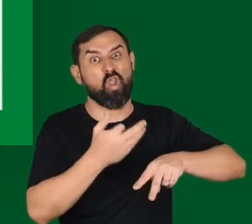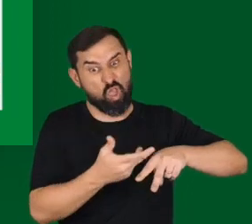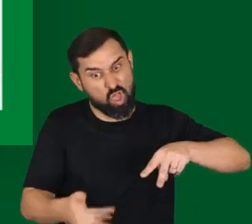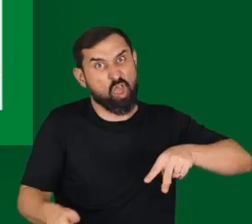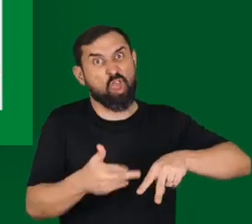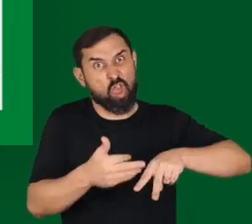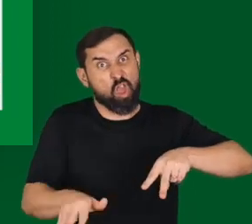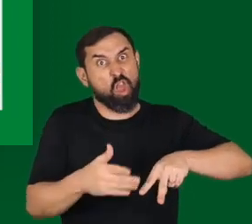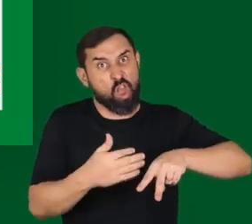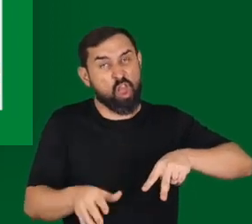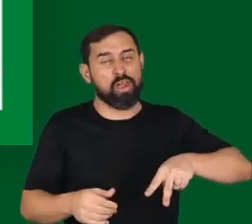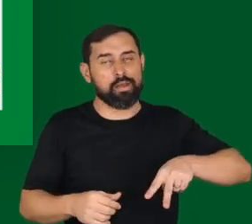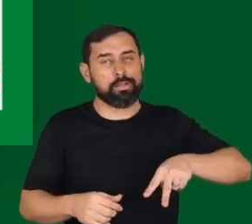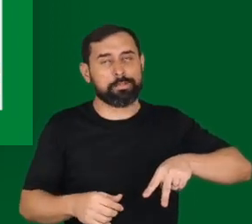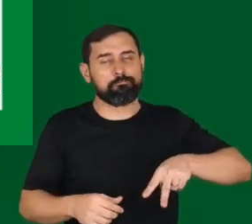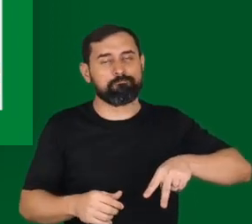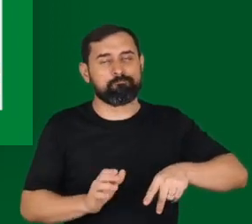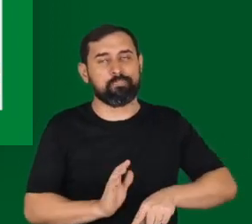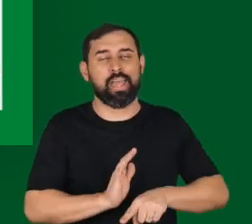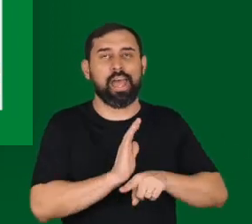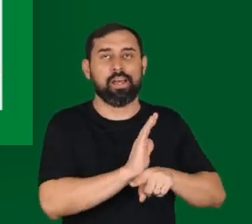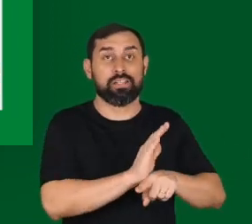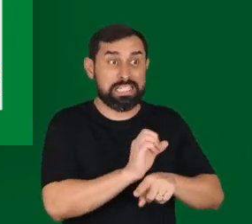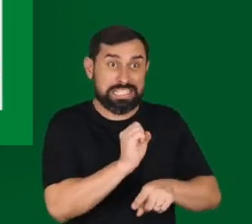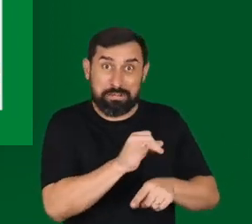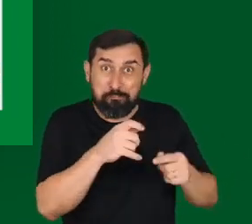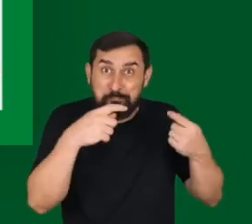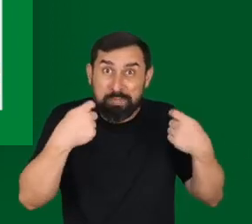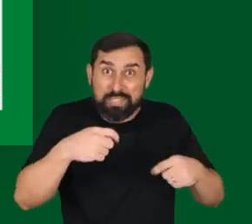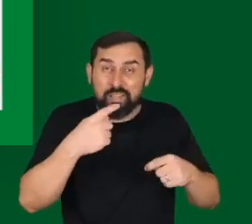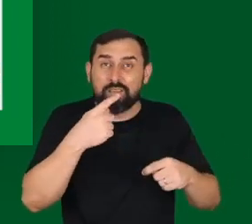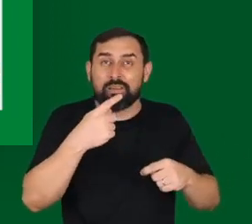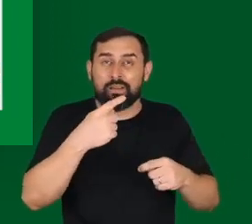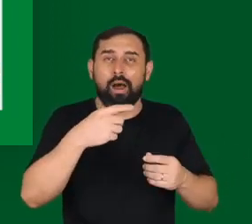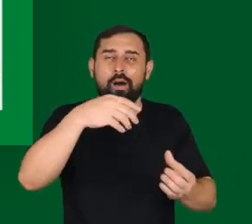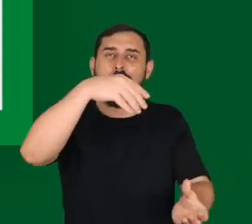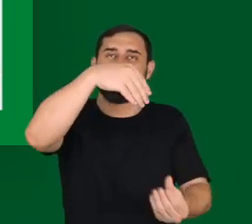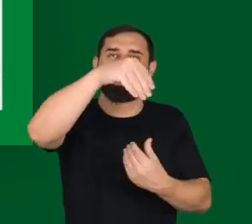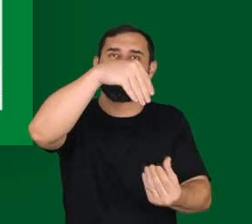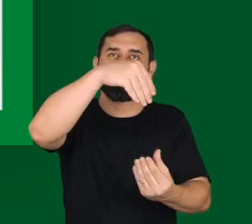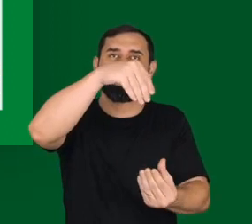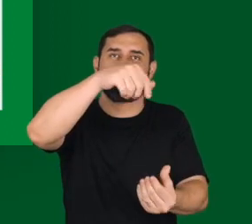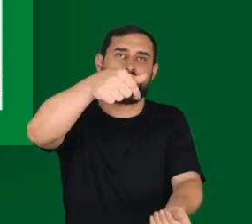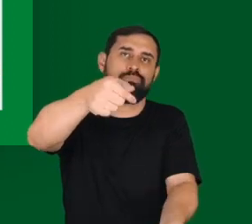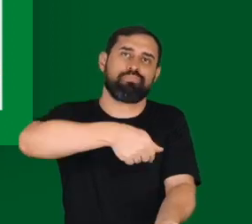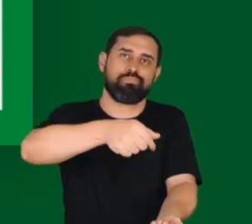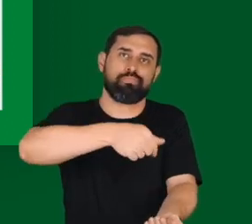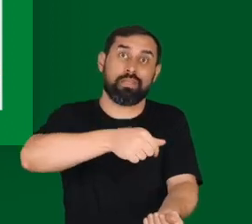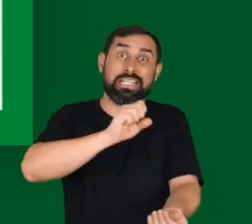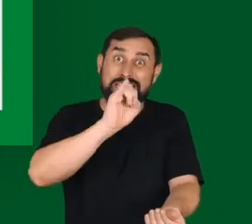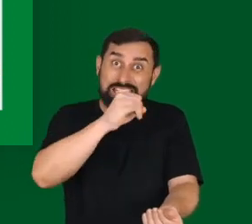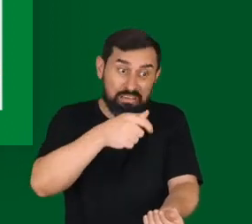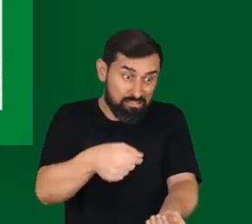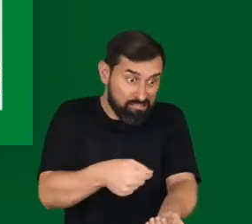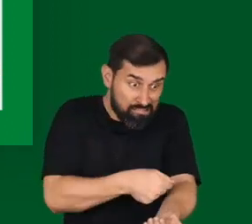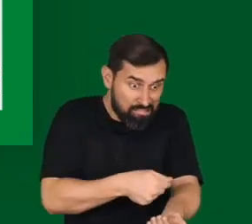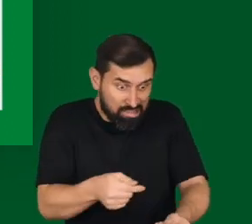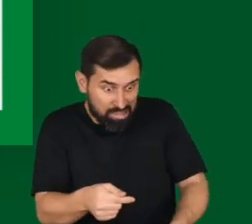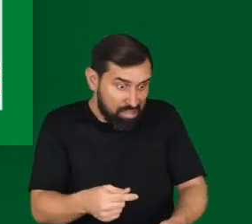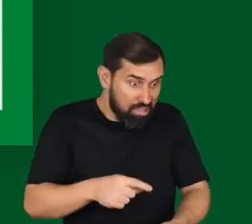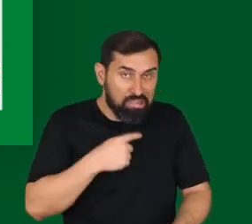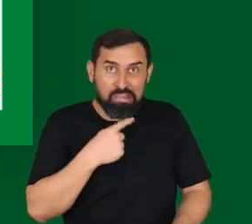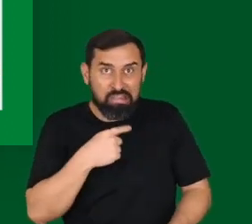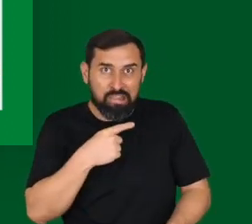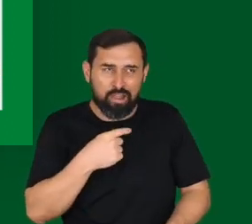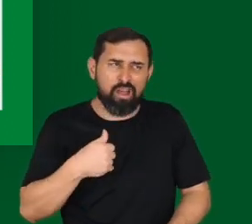fazer um alinhamento e vou pensar numa reposição volêmica ali, se a gente tiver mãos na cena, e se eu não vou perder tempo, se for um acesso